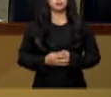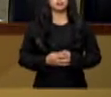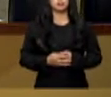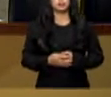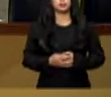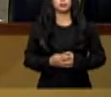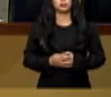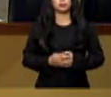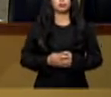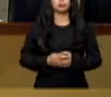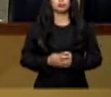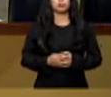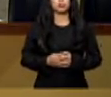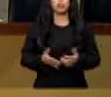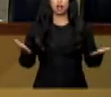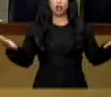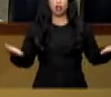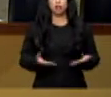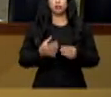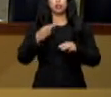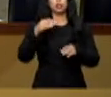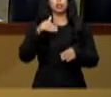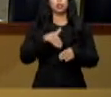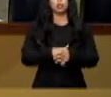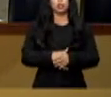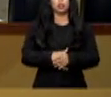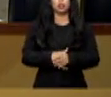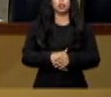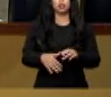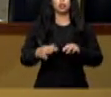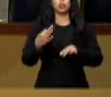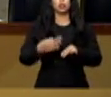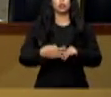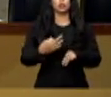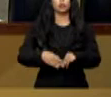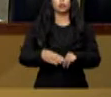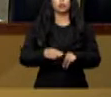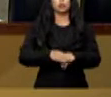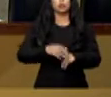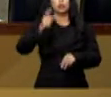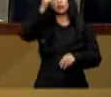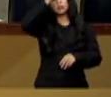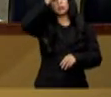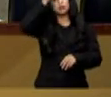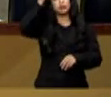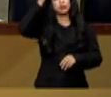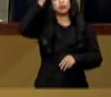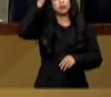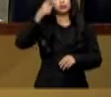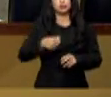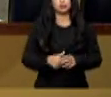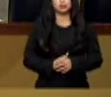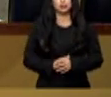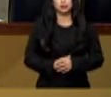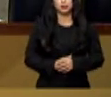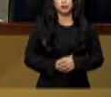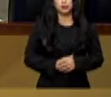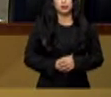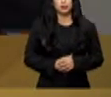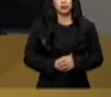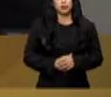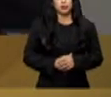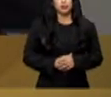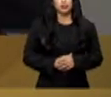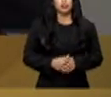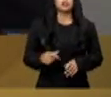Agora colho o voto, sua excelência, o ministro Ricardo Lewandowski. Senhor presidente,